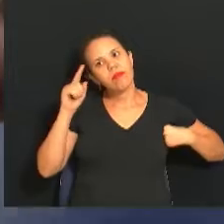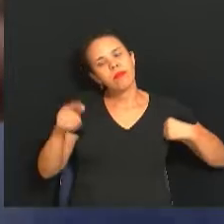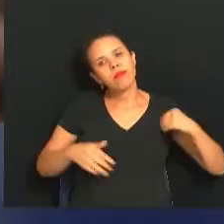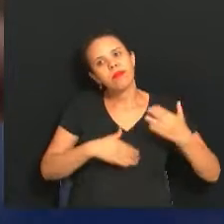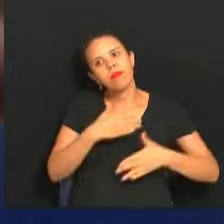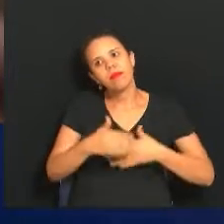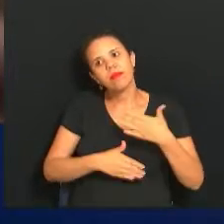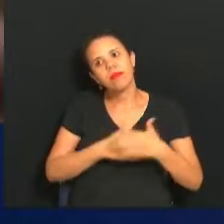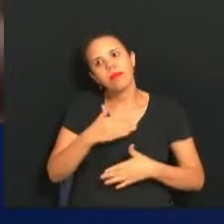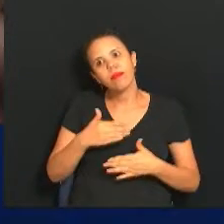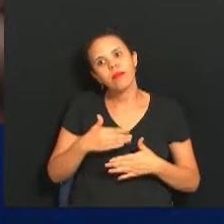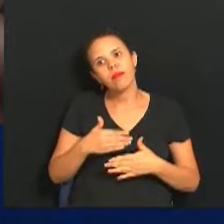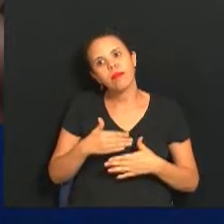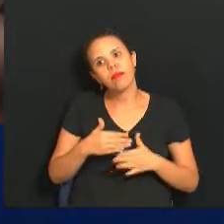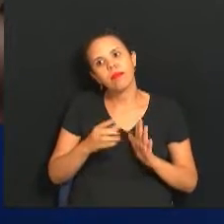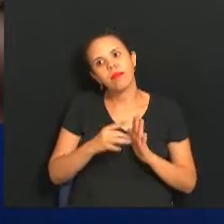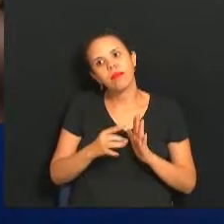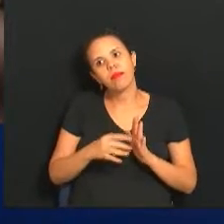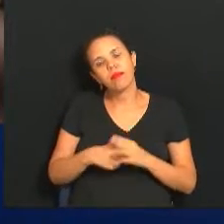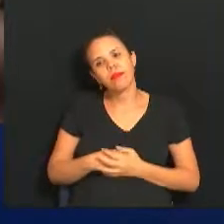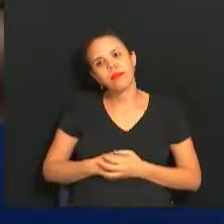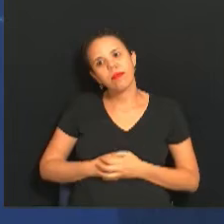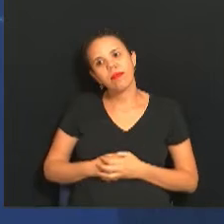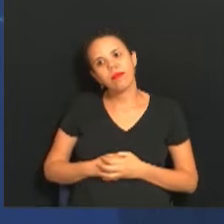um vitrinista.